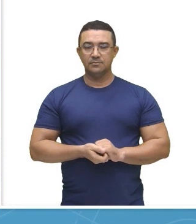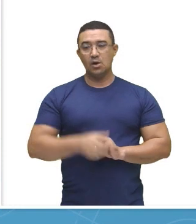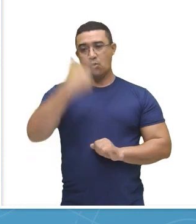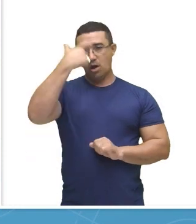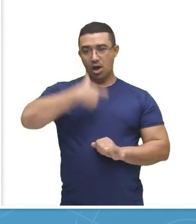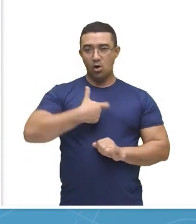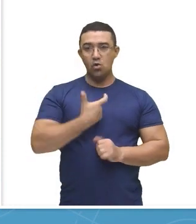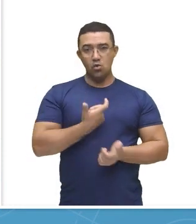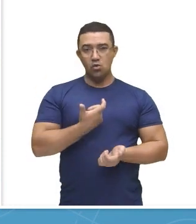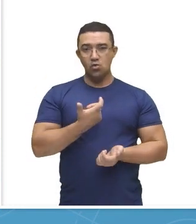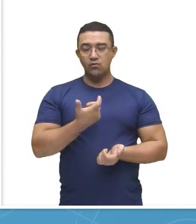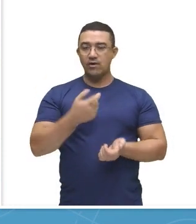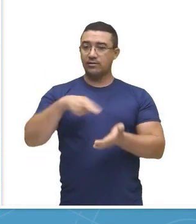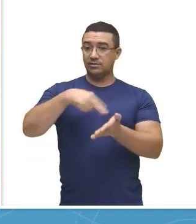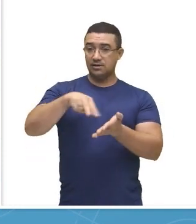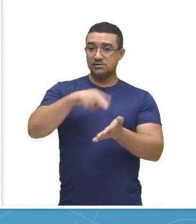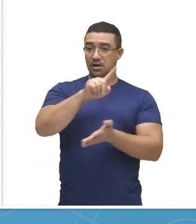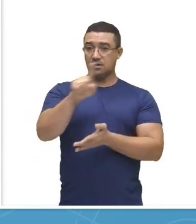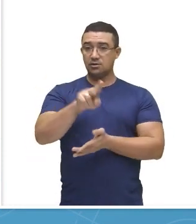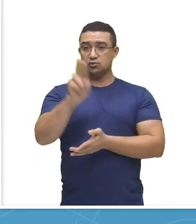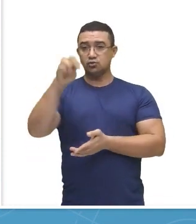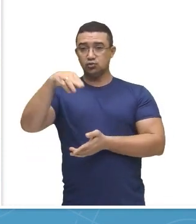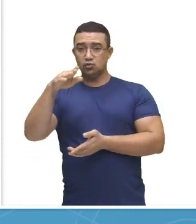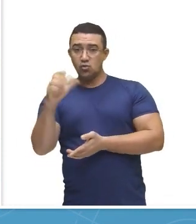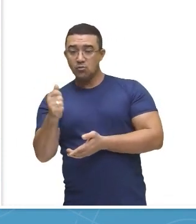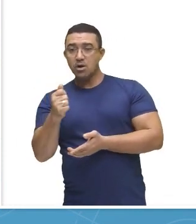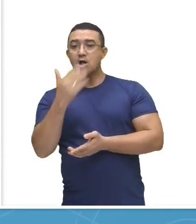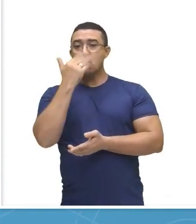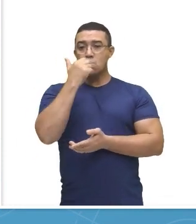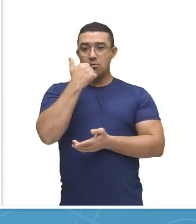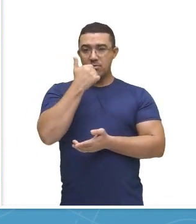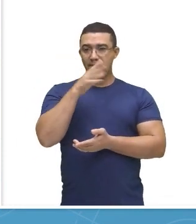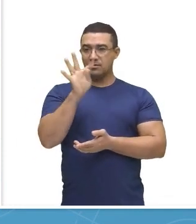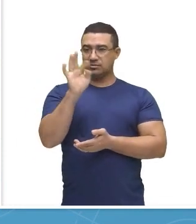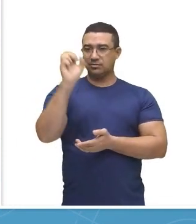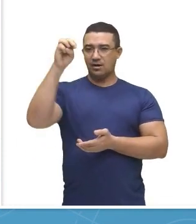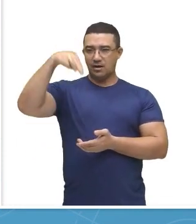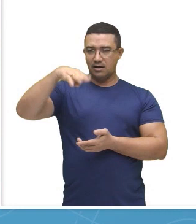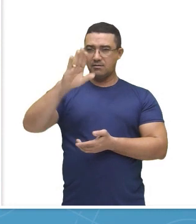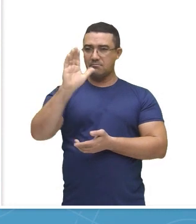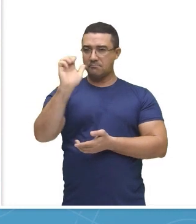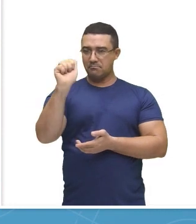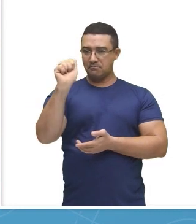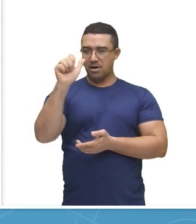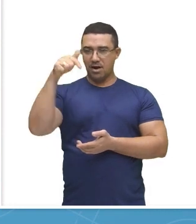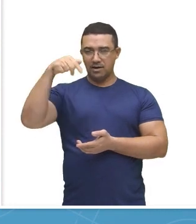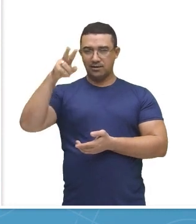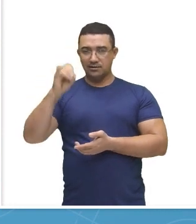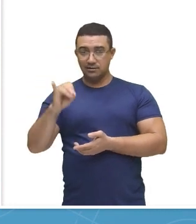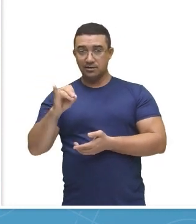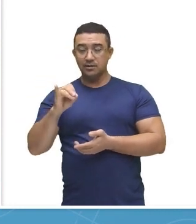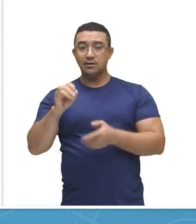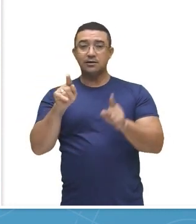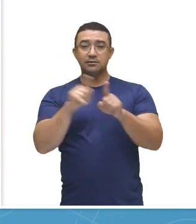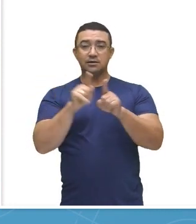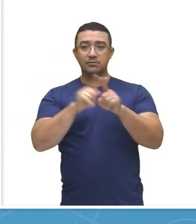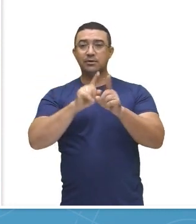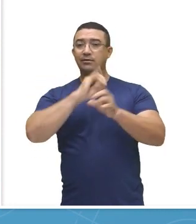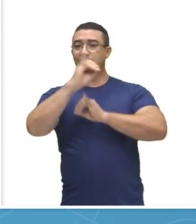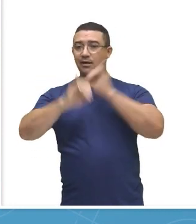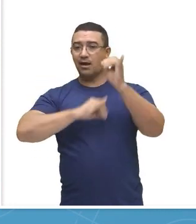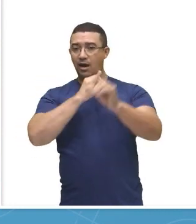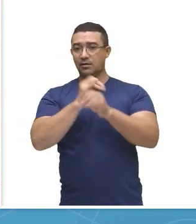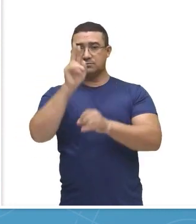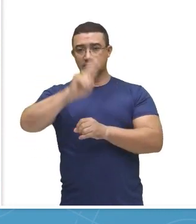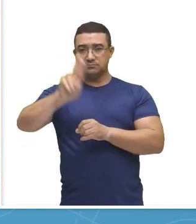fazer o quê? Dance zumba, eat tambaqui, surf on the net. Então, o vocabulário aqui é importante. Vocês precisam conhecer verbos